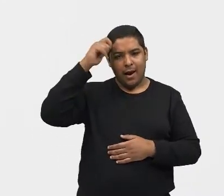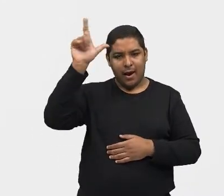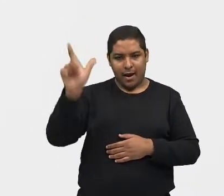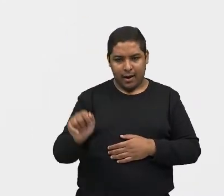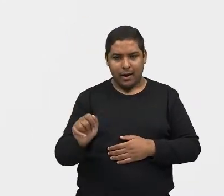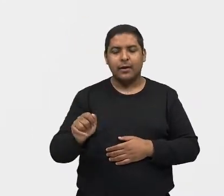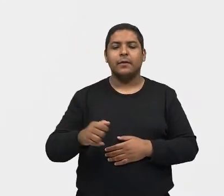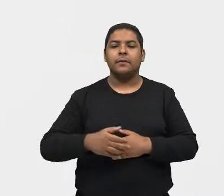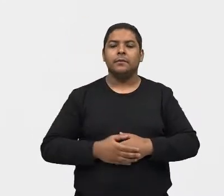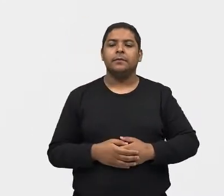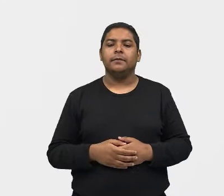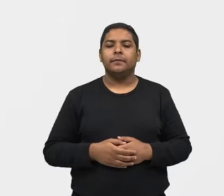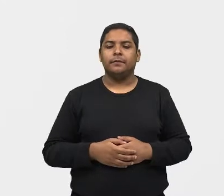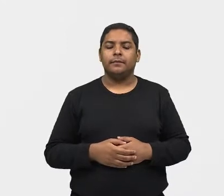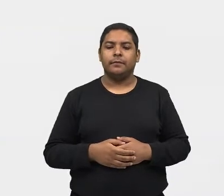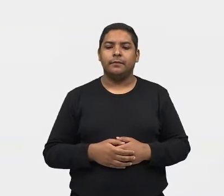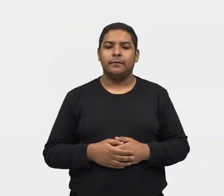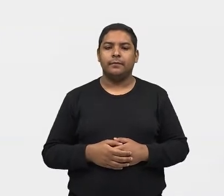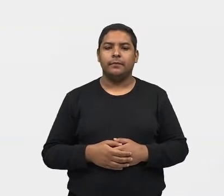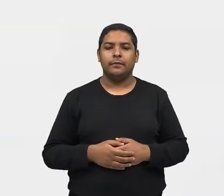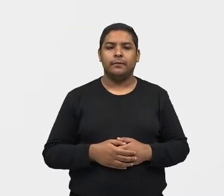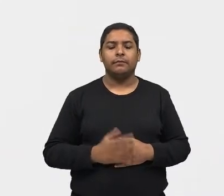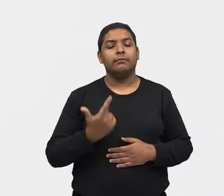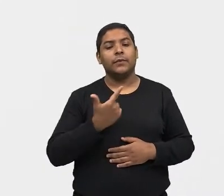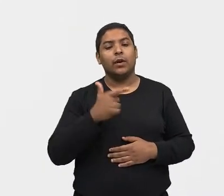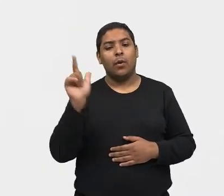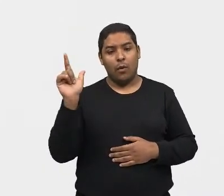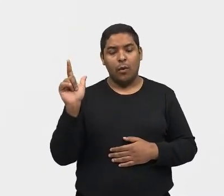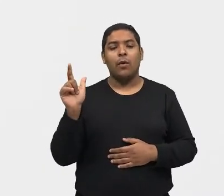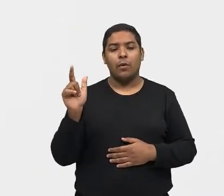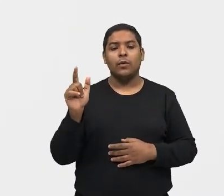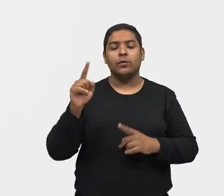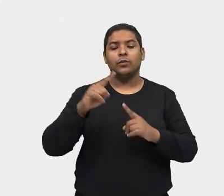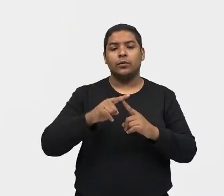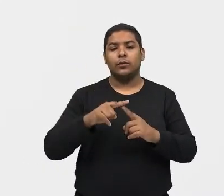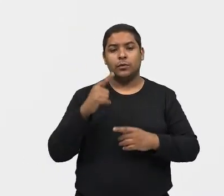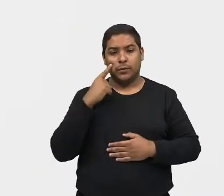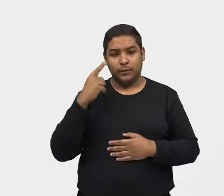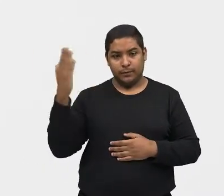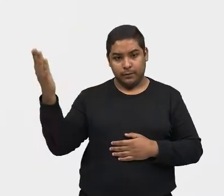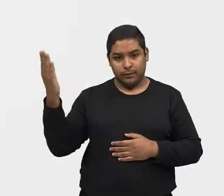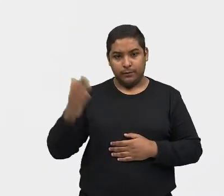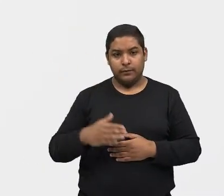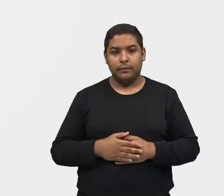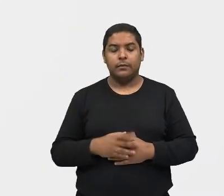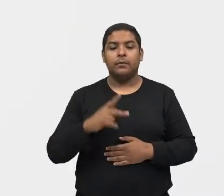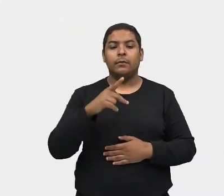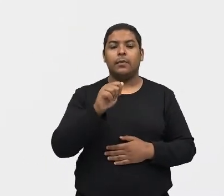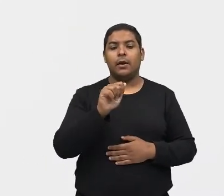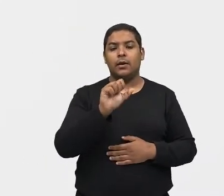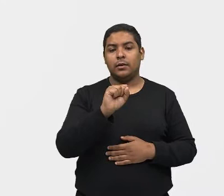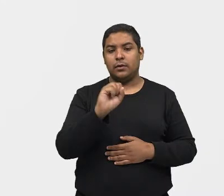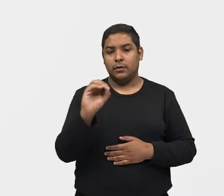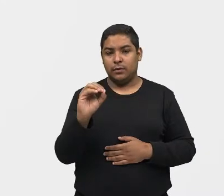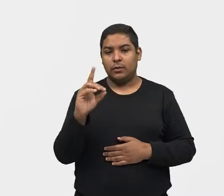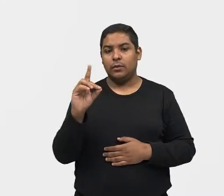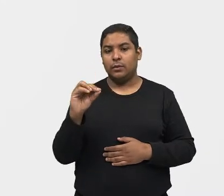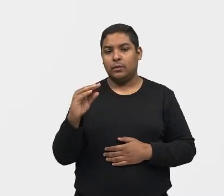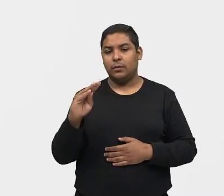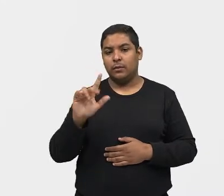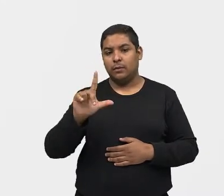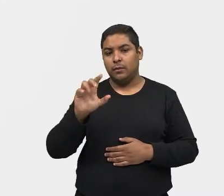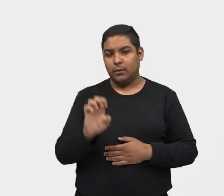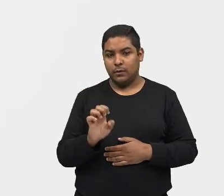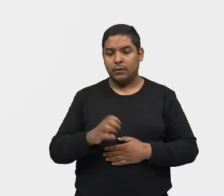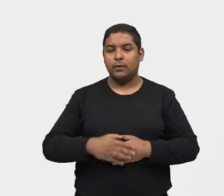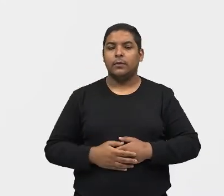Caribe. Aí nós temos um outro estilo, vamos ver? Passo Dublin. Esse passo é escrito com um S só, tá? Não está errado